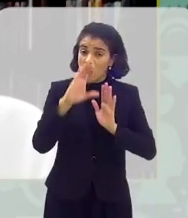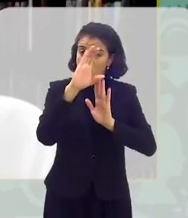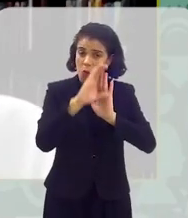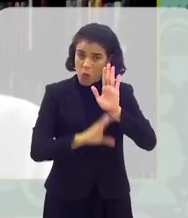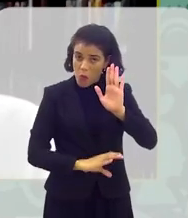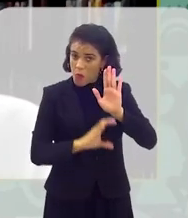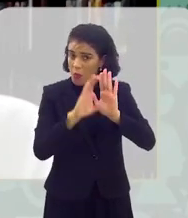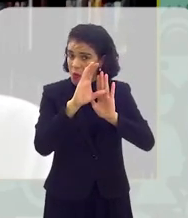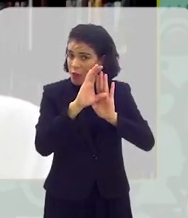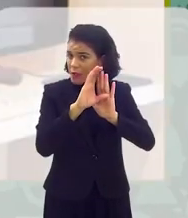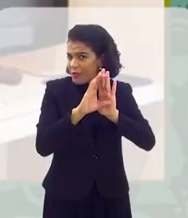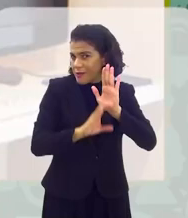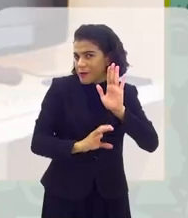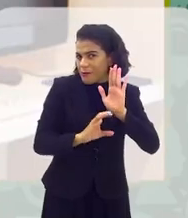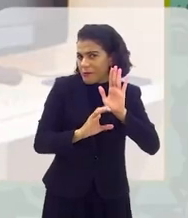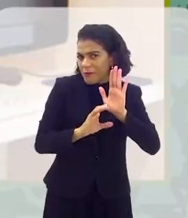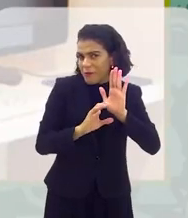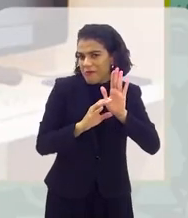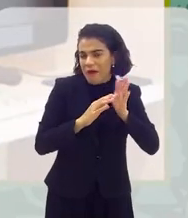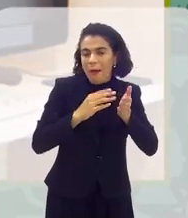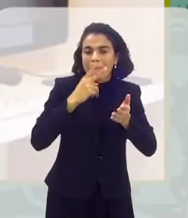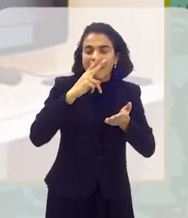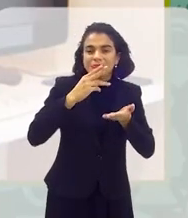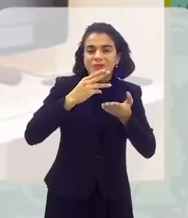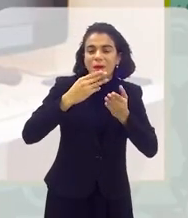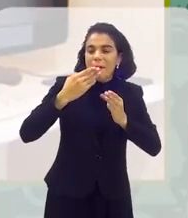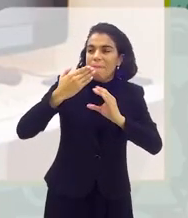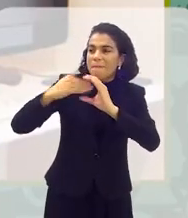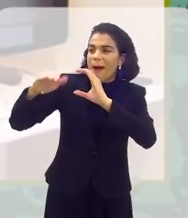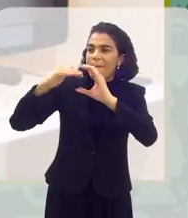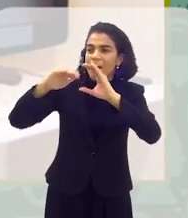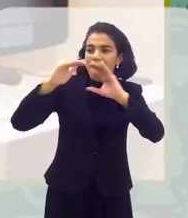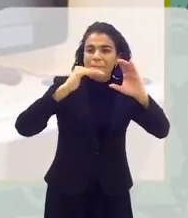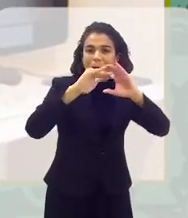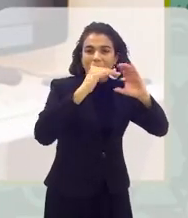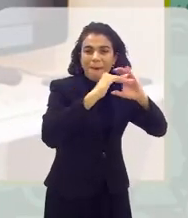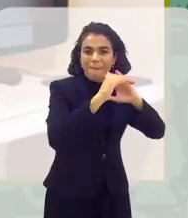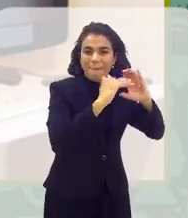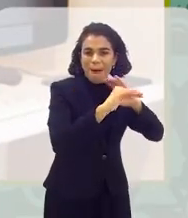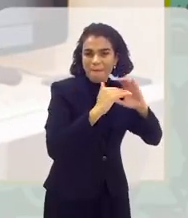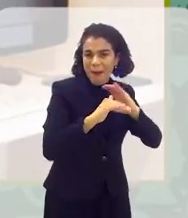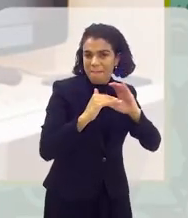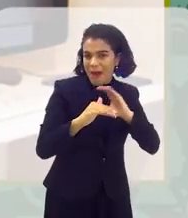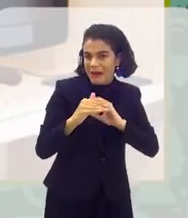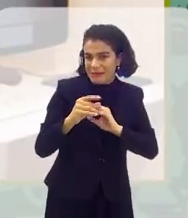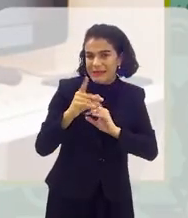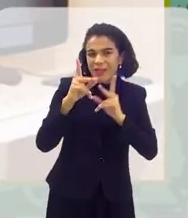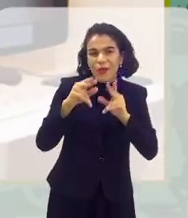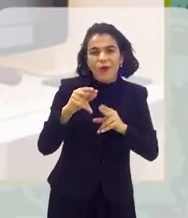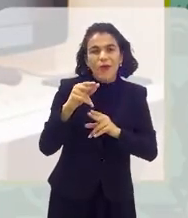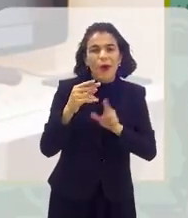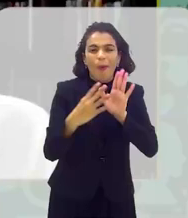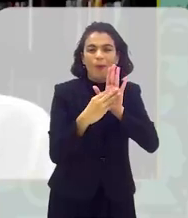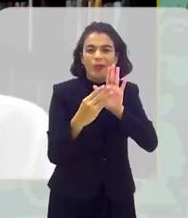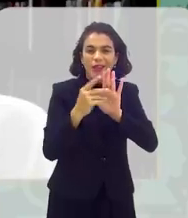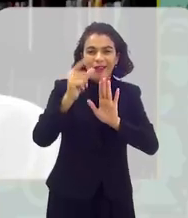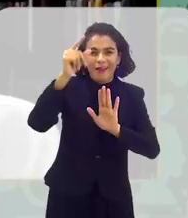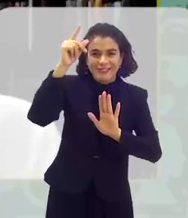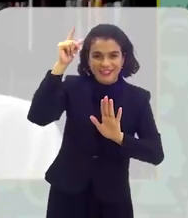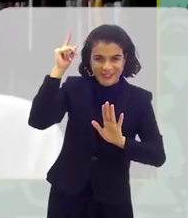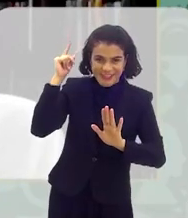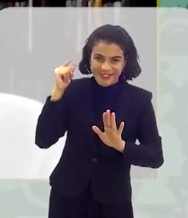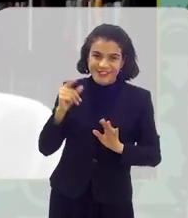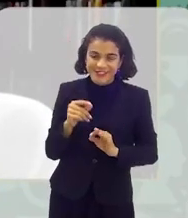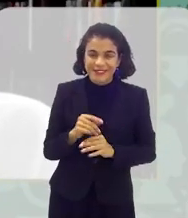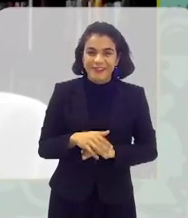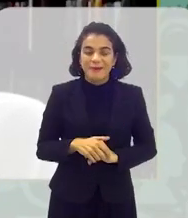é um currículo que chega lugares muito mais lugares do que né Se fosse daquela daquele formato um pouco mais antigo na